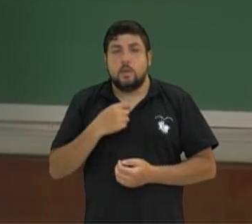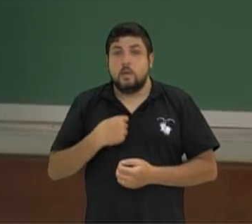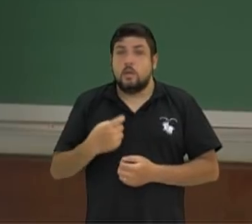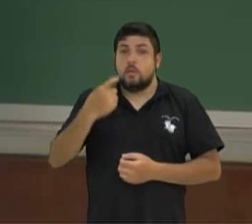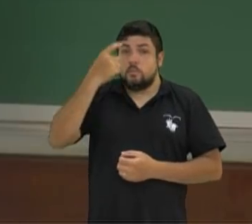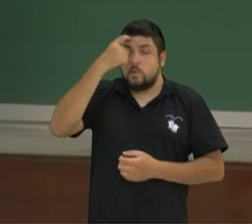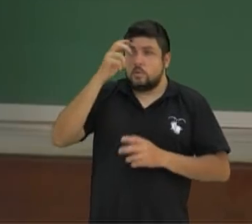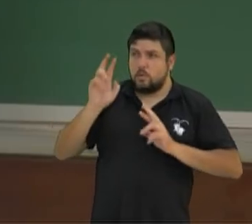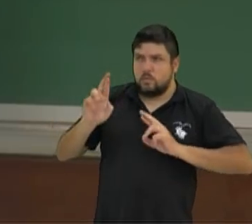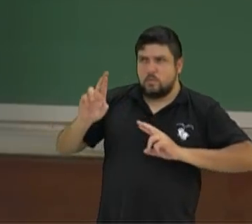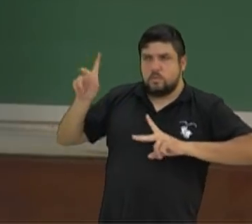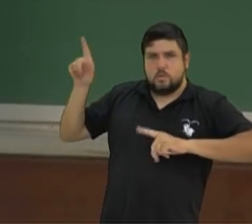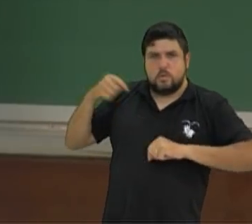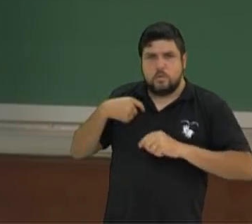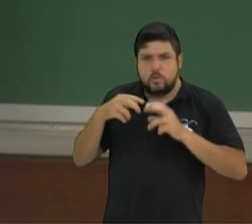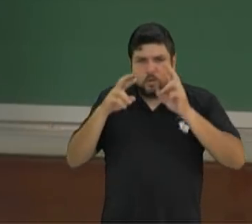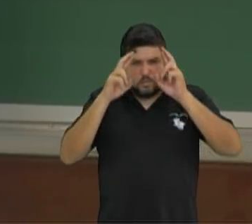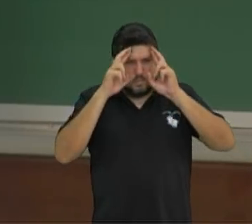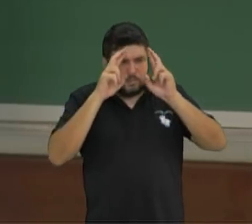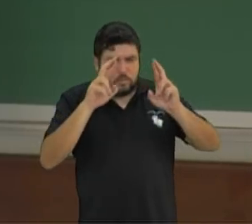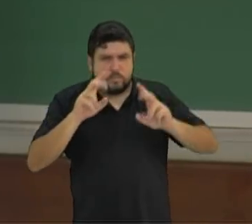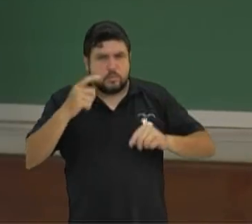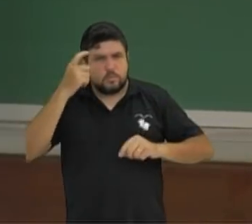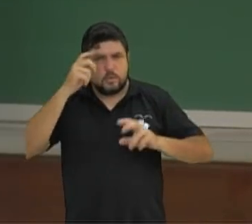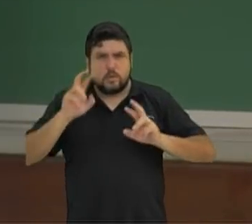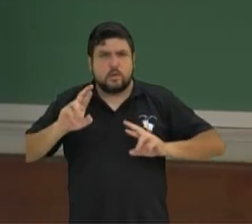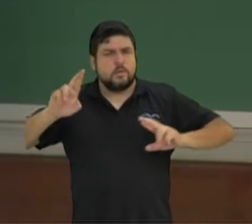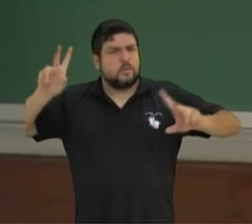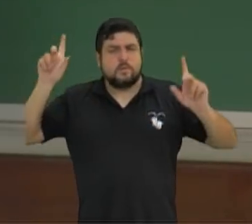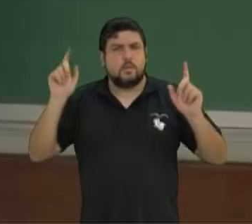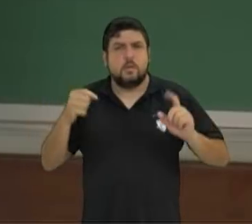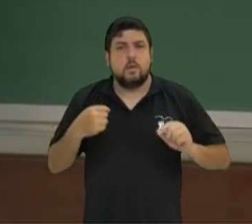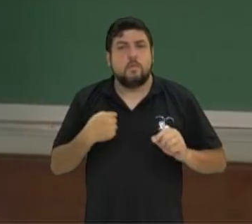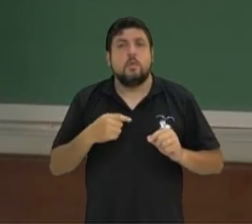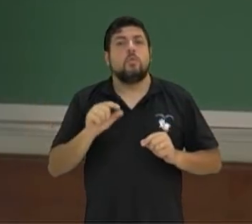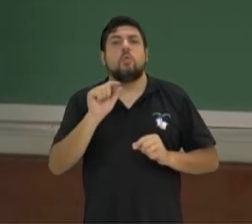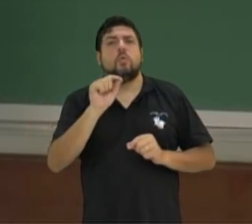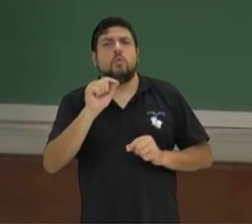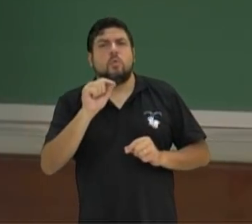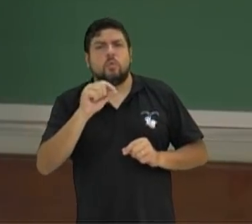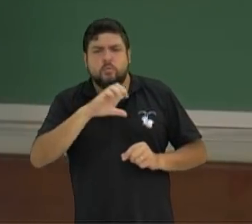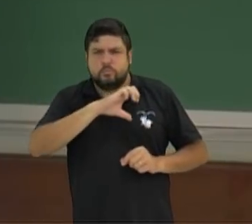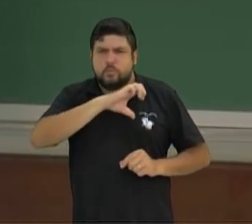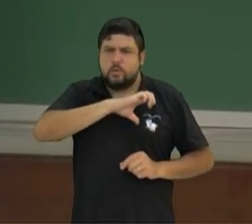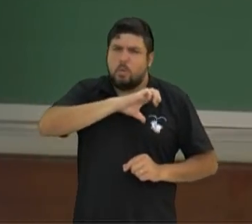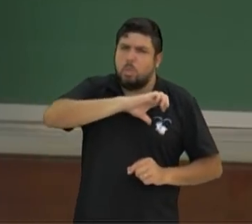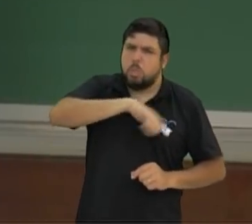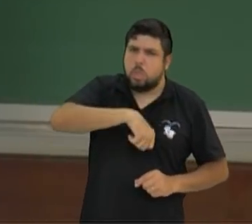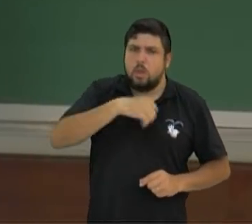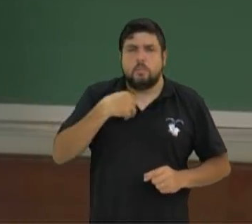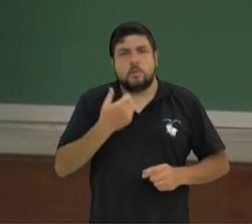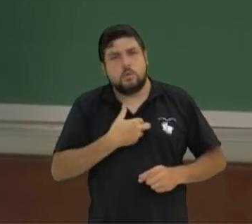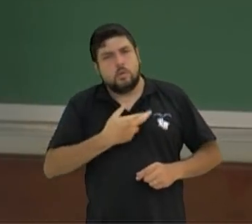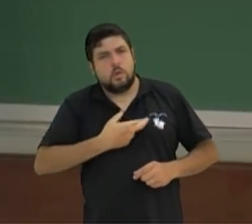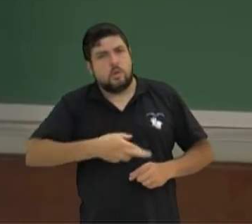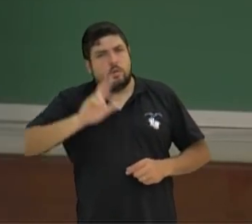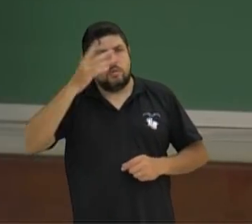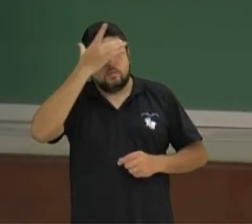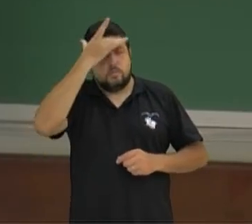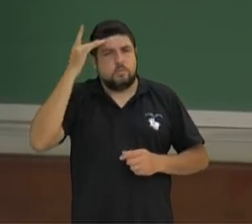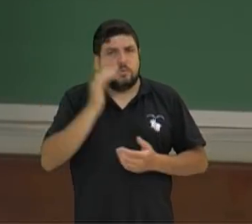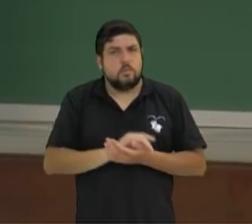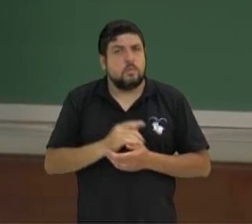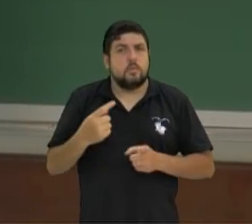pensar diferente do respeito à diversidade, contraria o princípio ético da própria religiosidade da pessoa. Porque na origem,